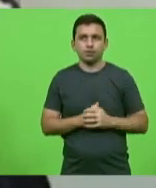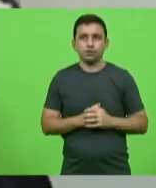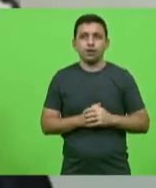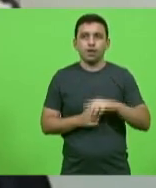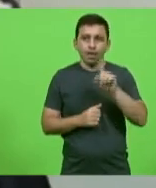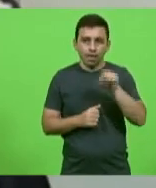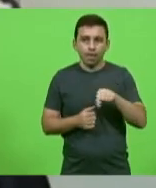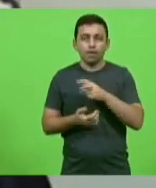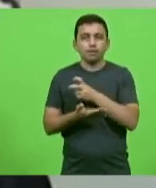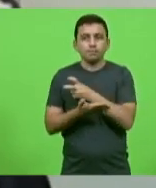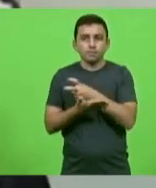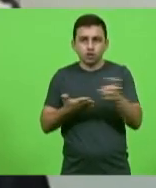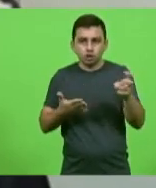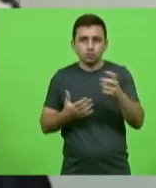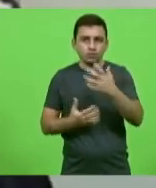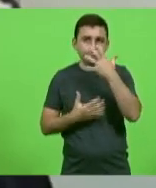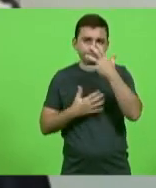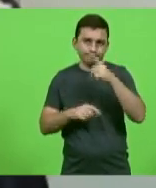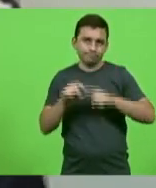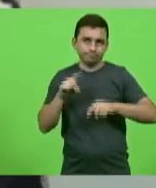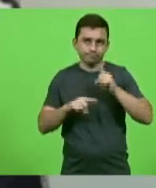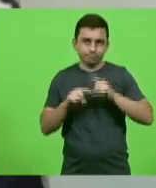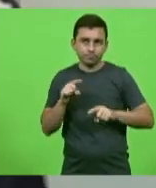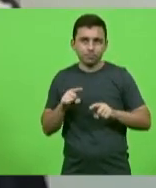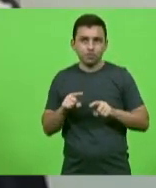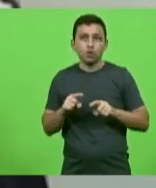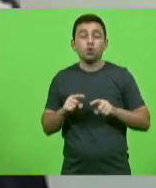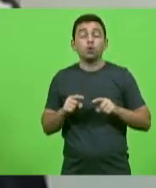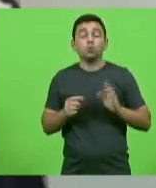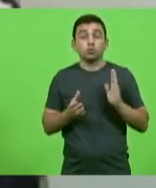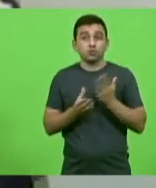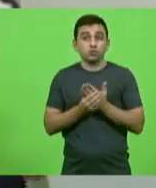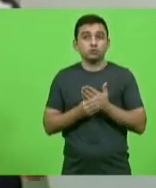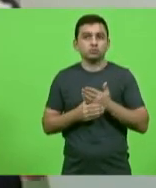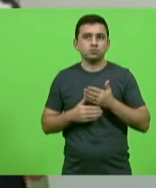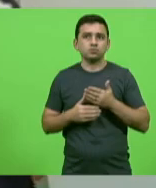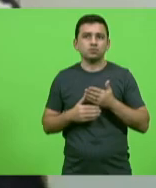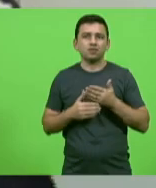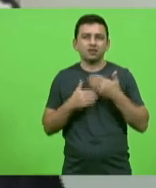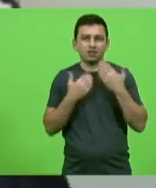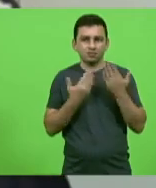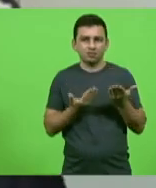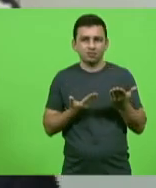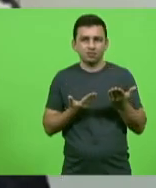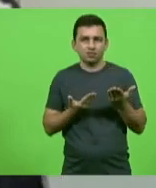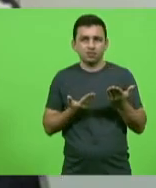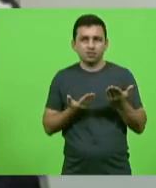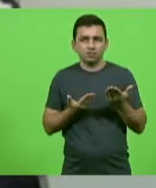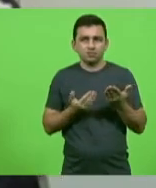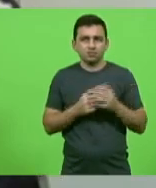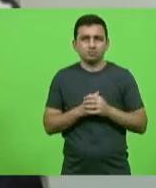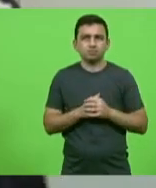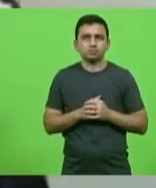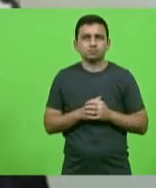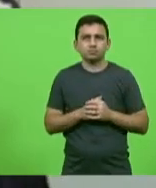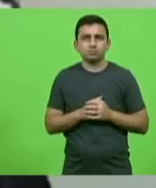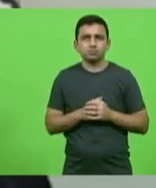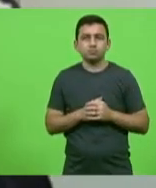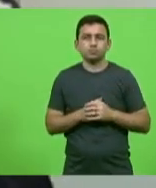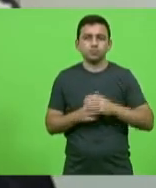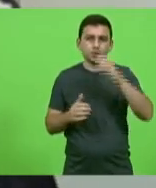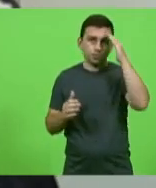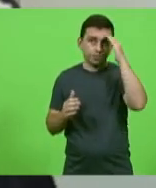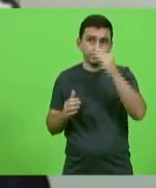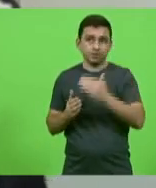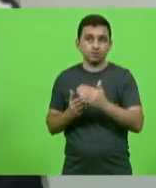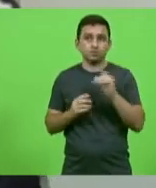pitman dos respiradores Vale aqui afirmar que o processo que o caso presente trata-se do processo que